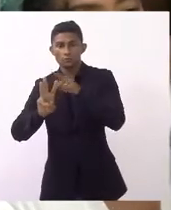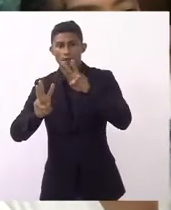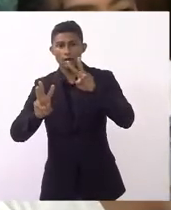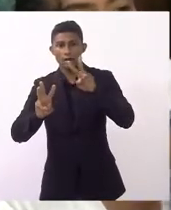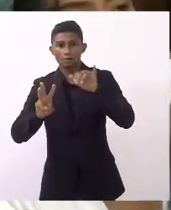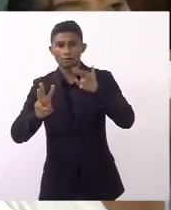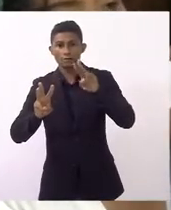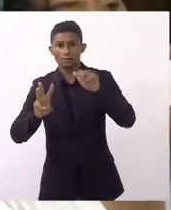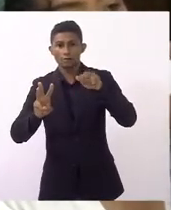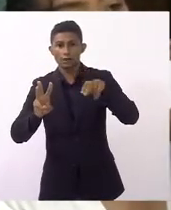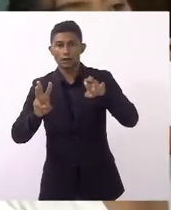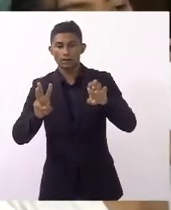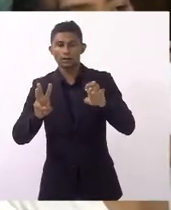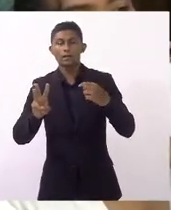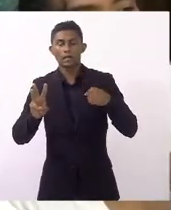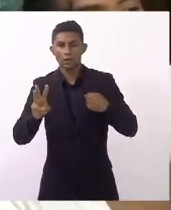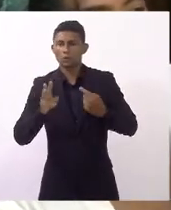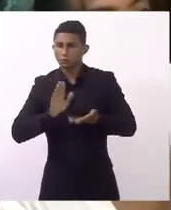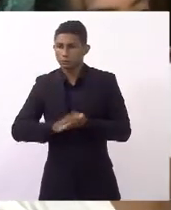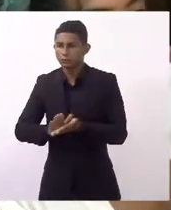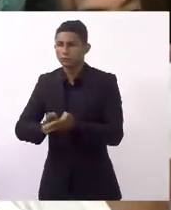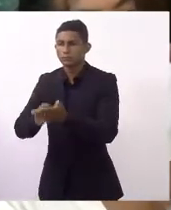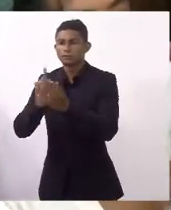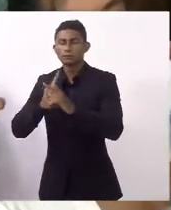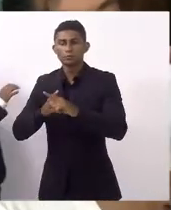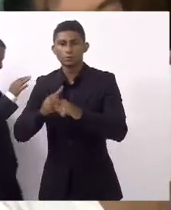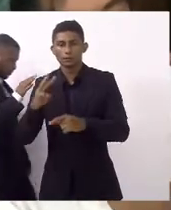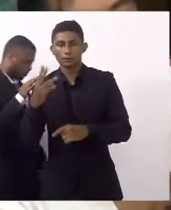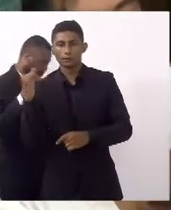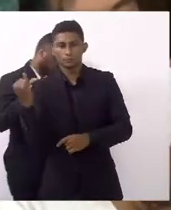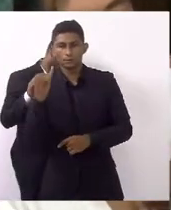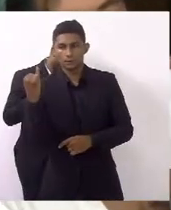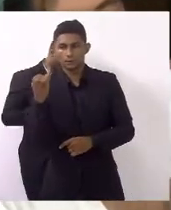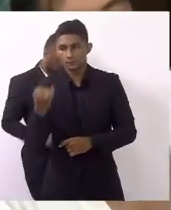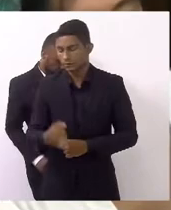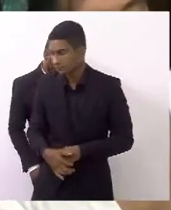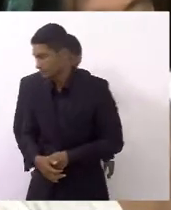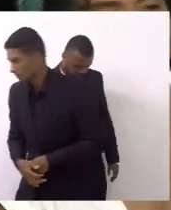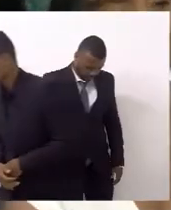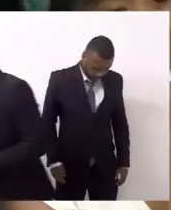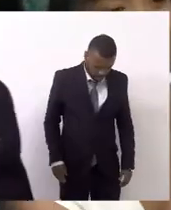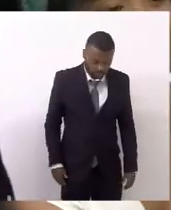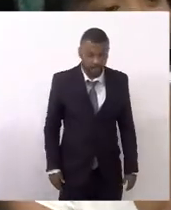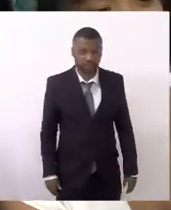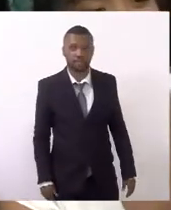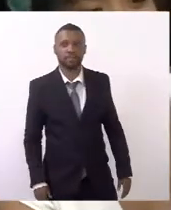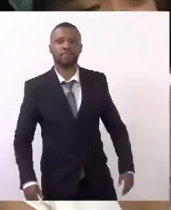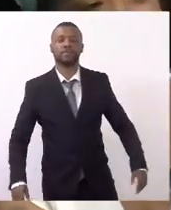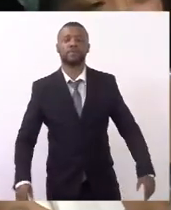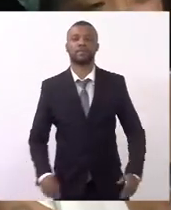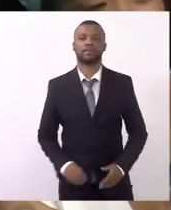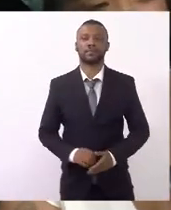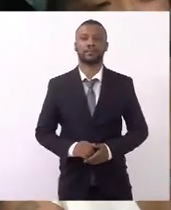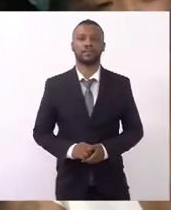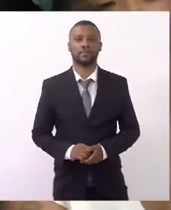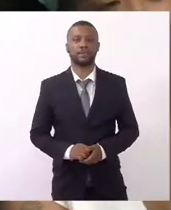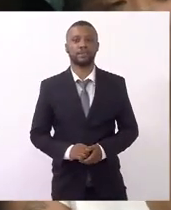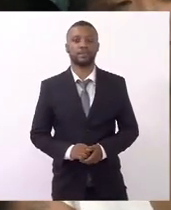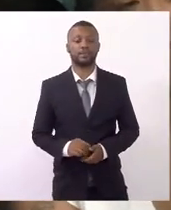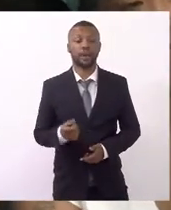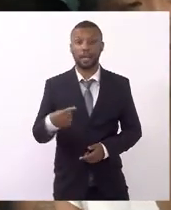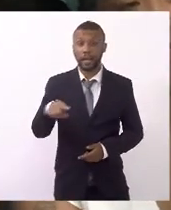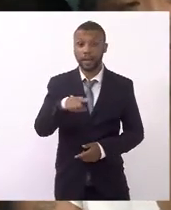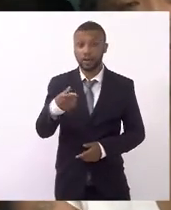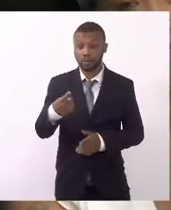eu faço questão de homenagear que ele foram muito importante mas muitas vezes eles não apareciam porque eles apareciam falando por mim